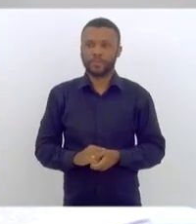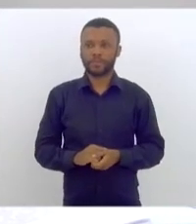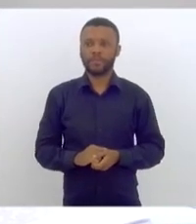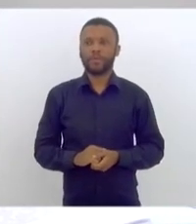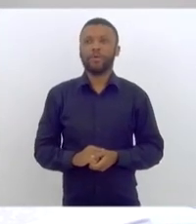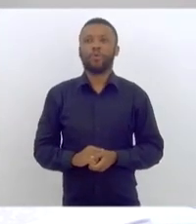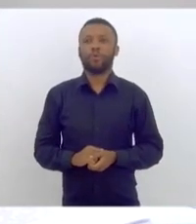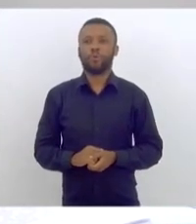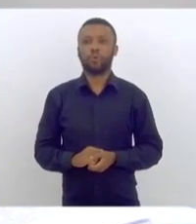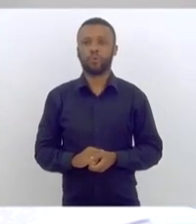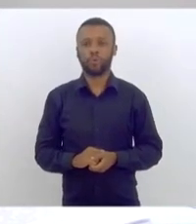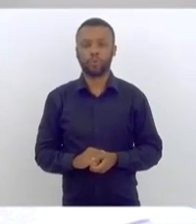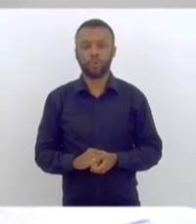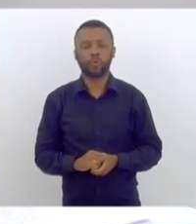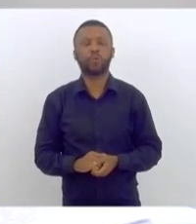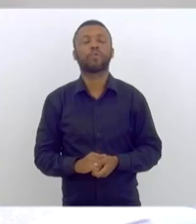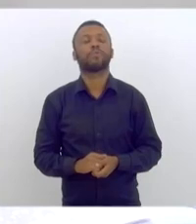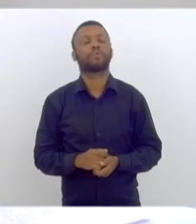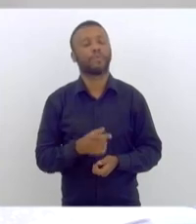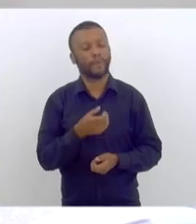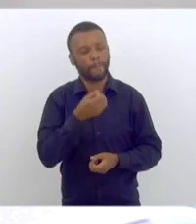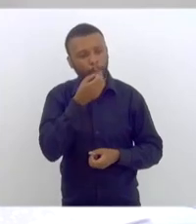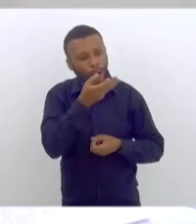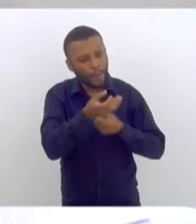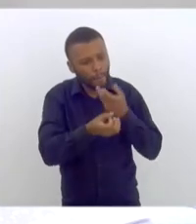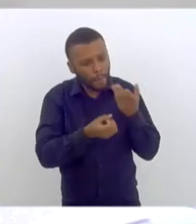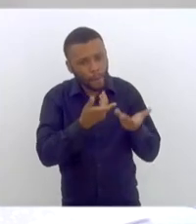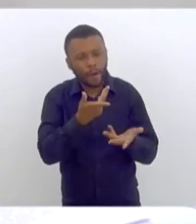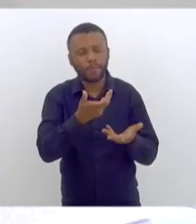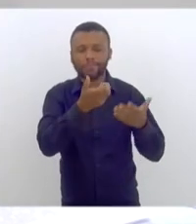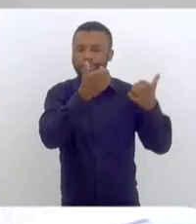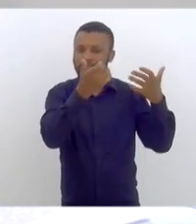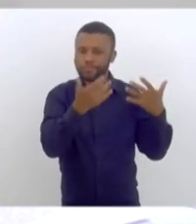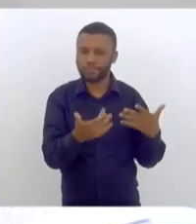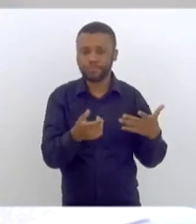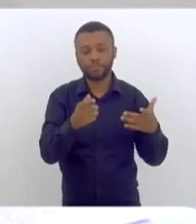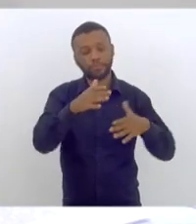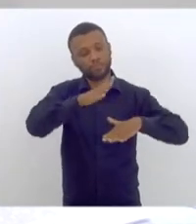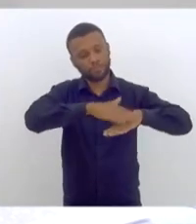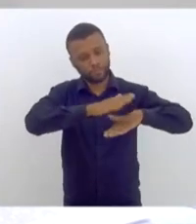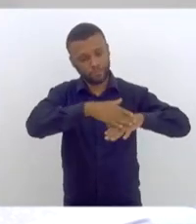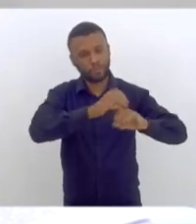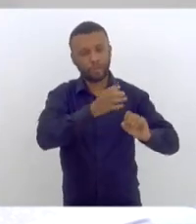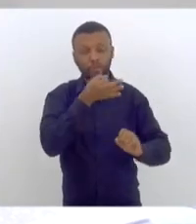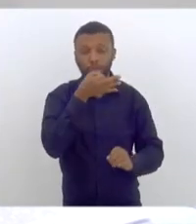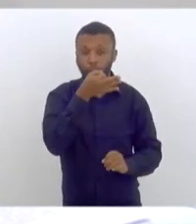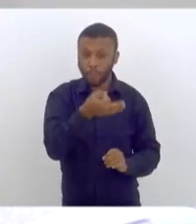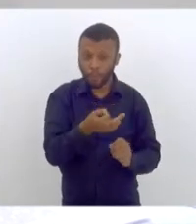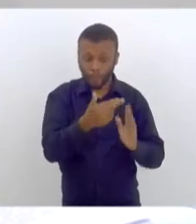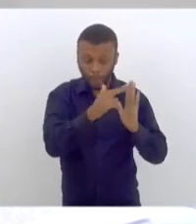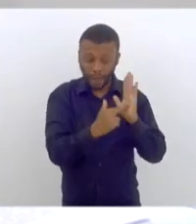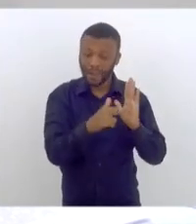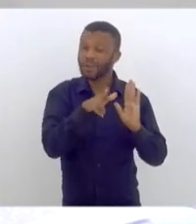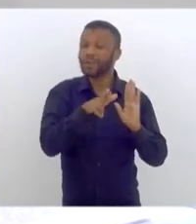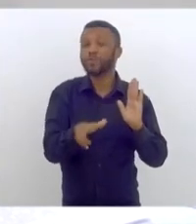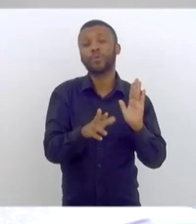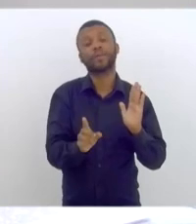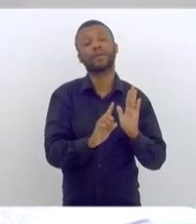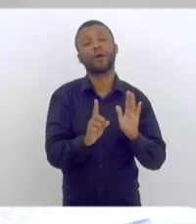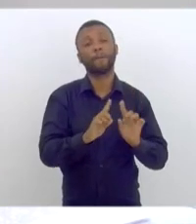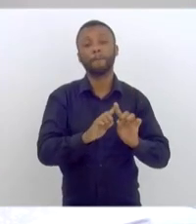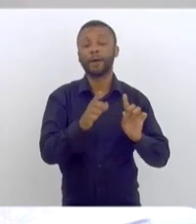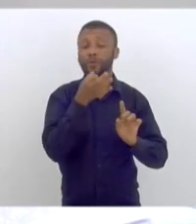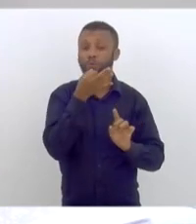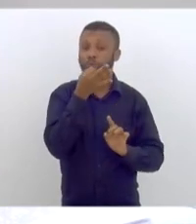Ouvindo as minhas ponderações pudesse sugerir não uma regra né mas